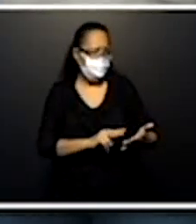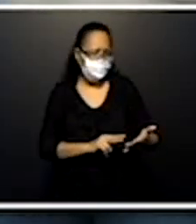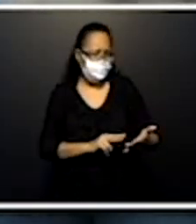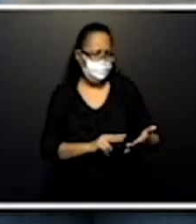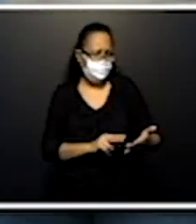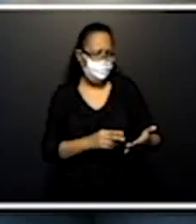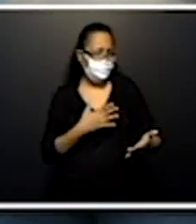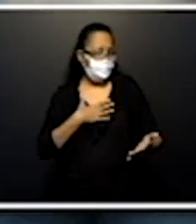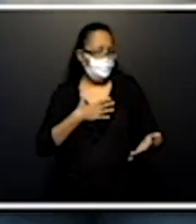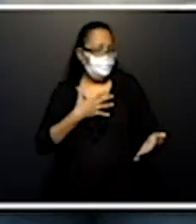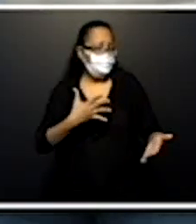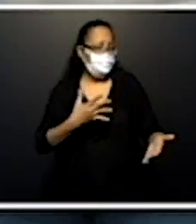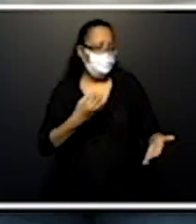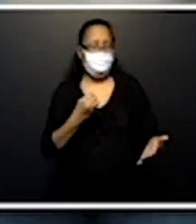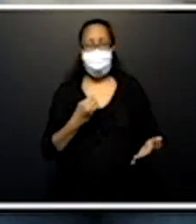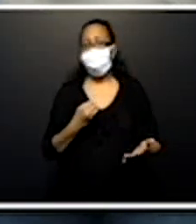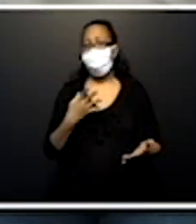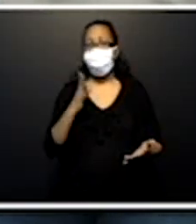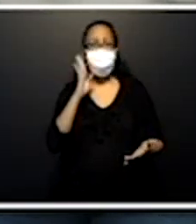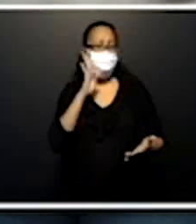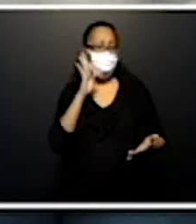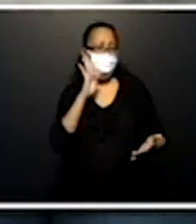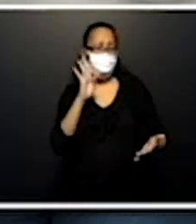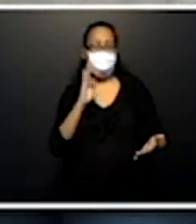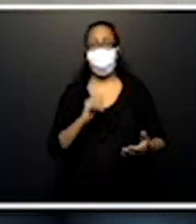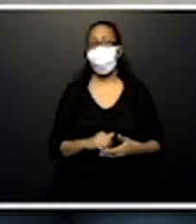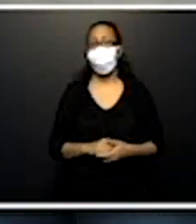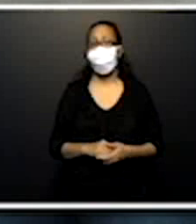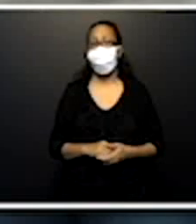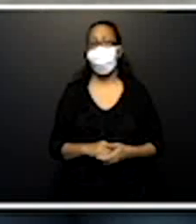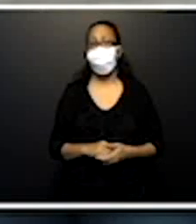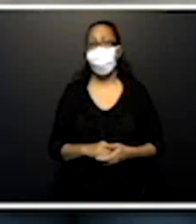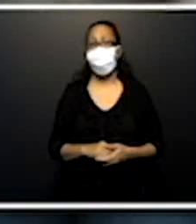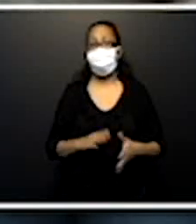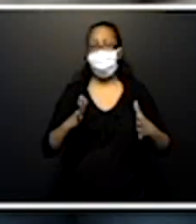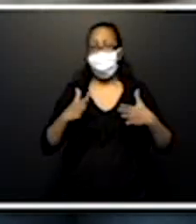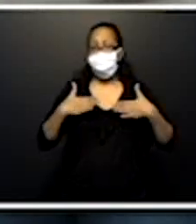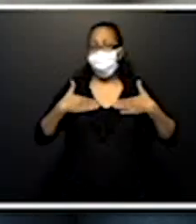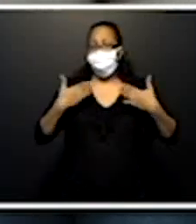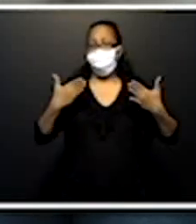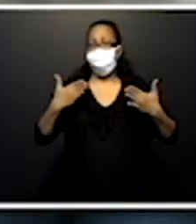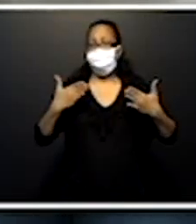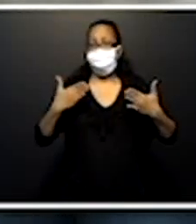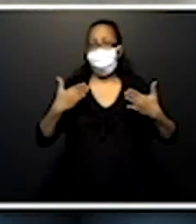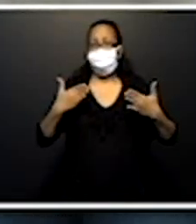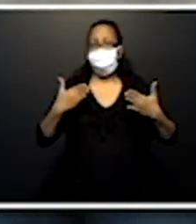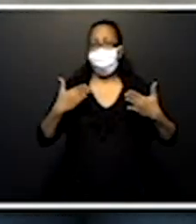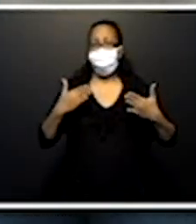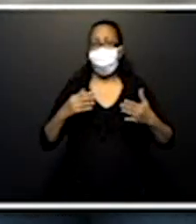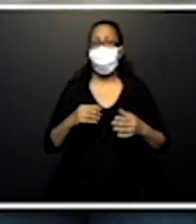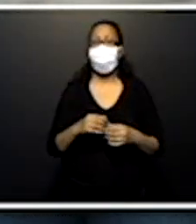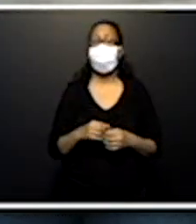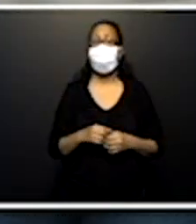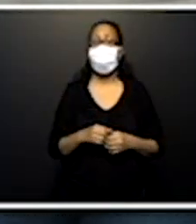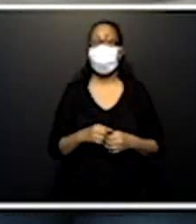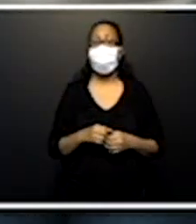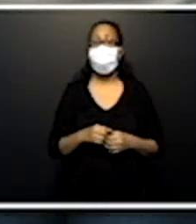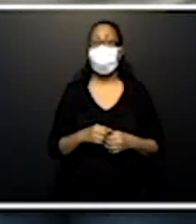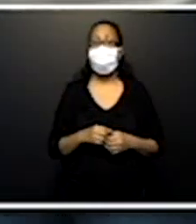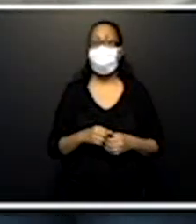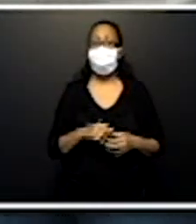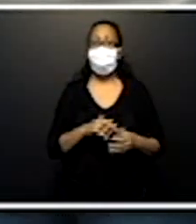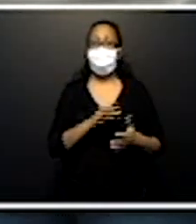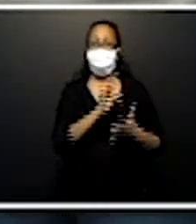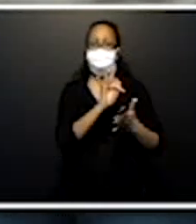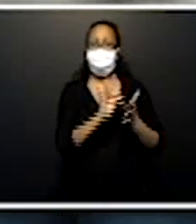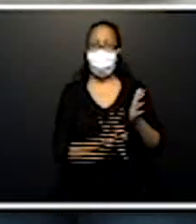só! Então, essa construção diferente, surpreendente, que vai enriquecer realmente o texto